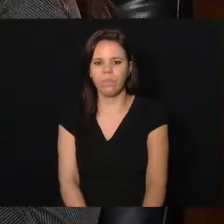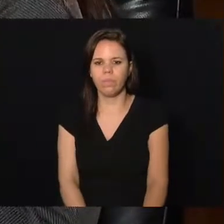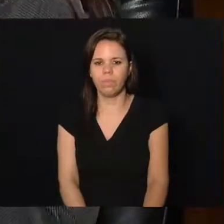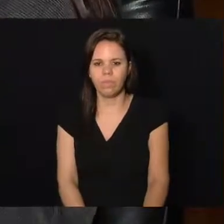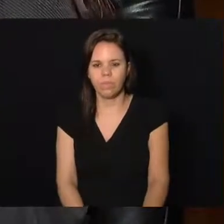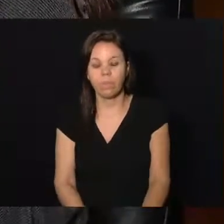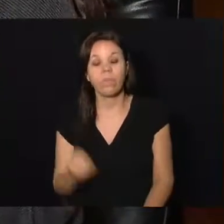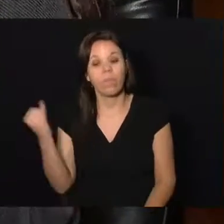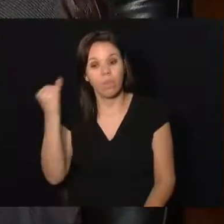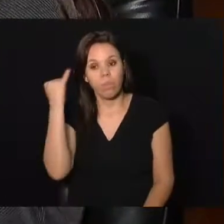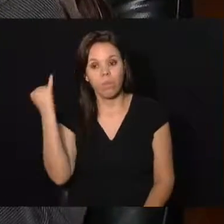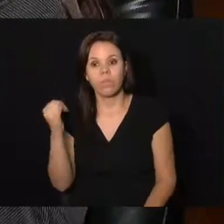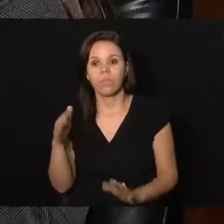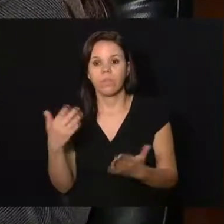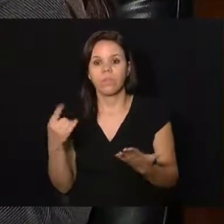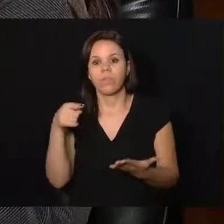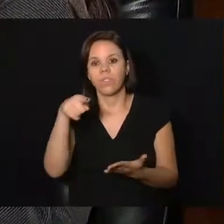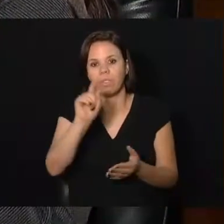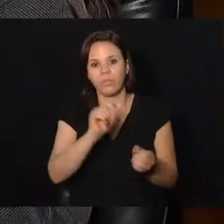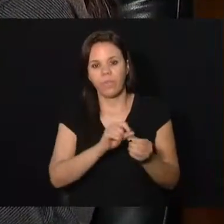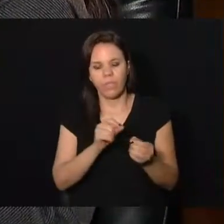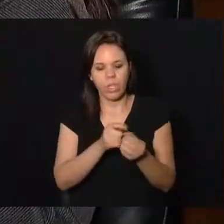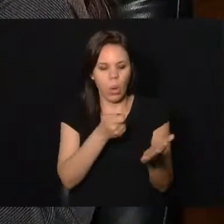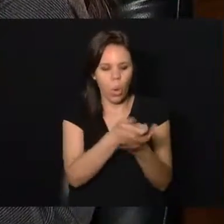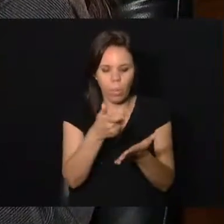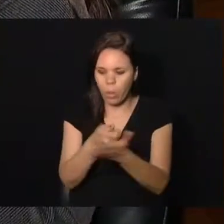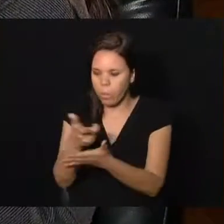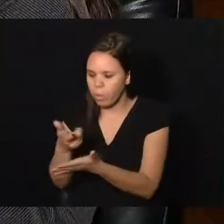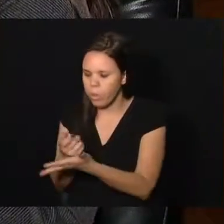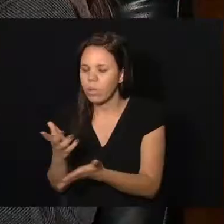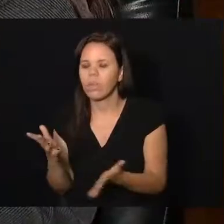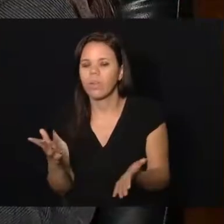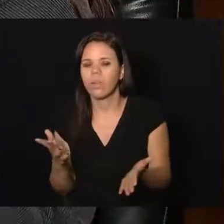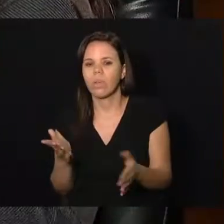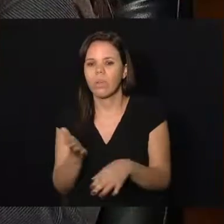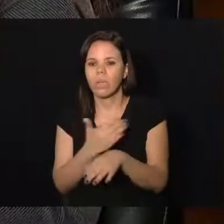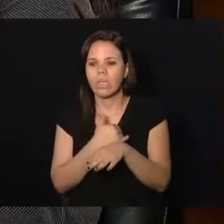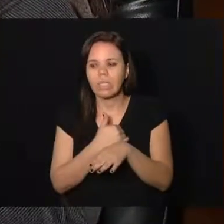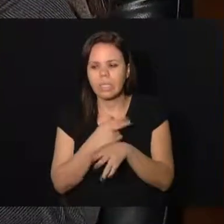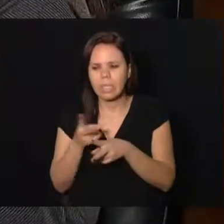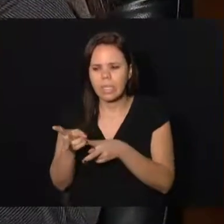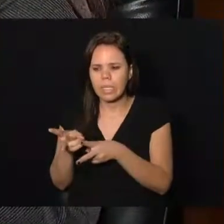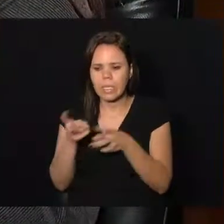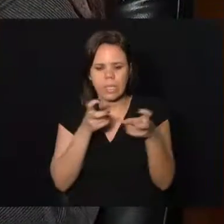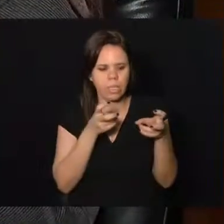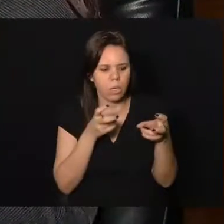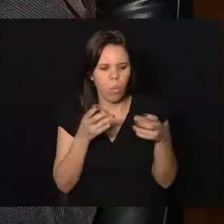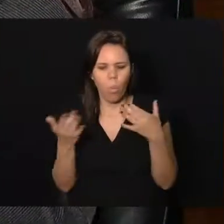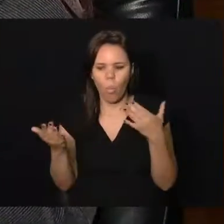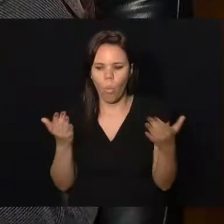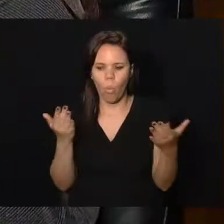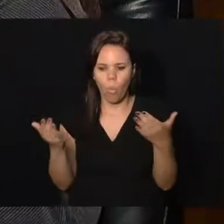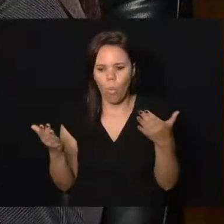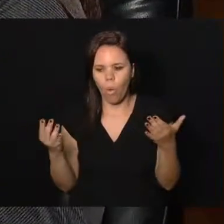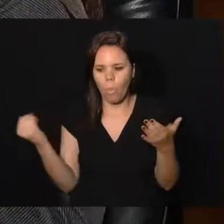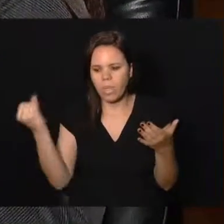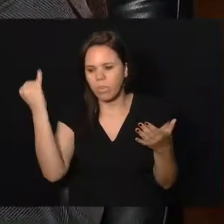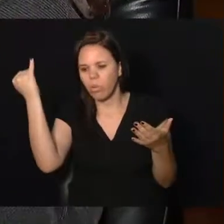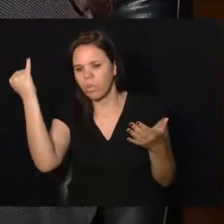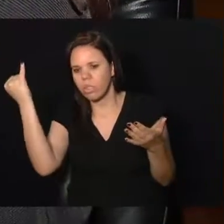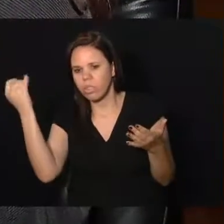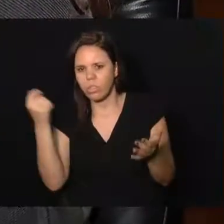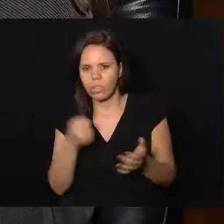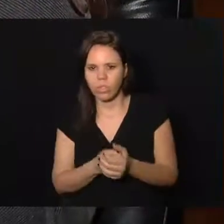É importante que quando você for fazer as suas compras, você tenha nítido qual dos dois atributos é mais importante. Por